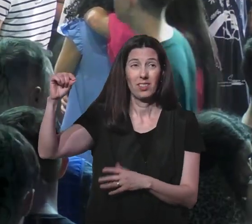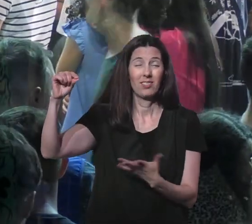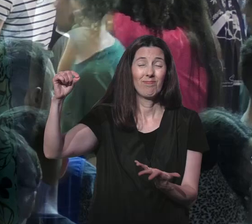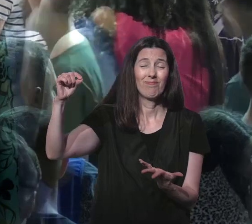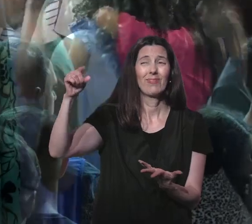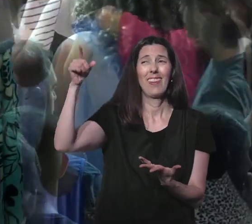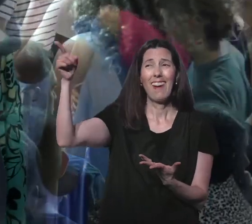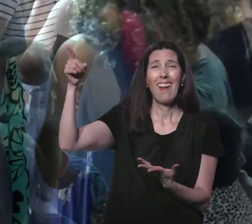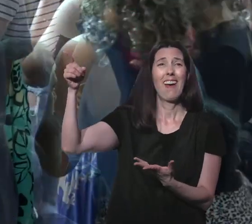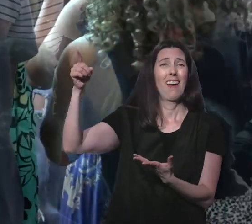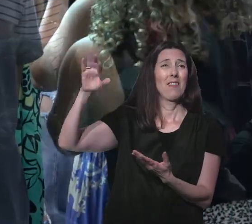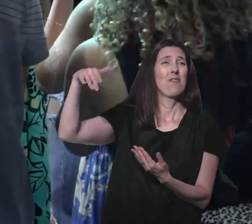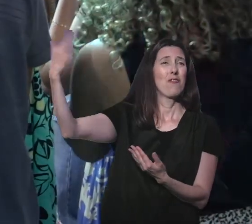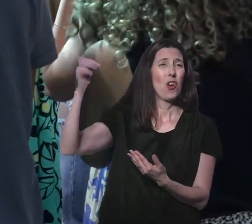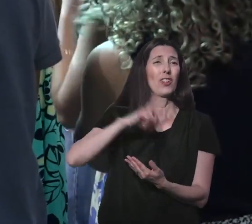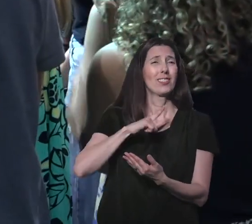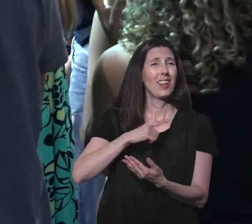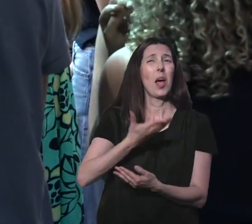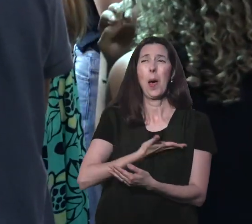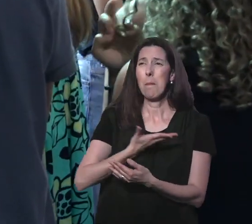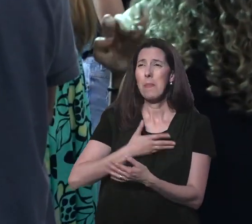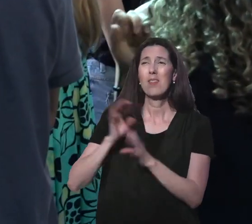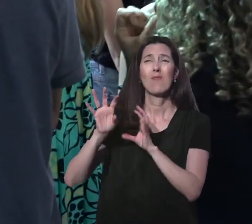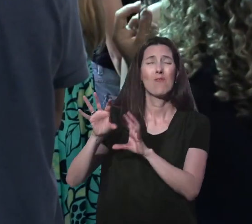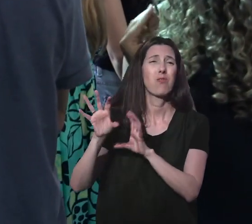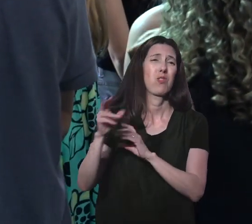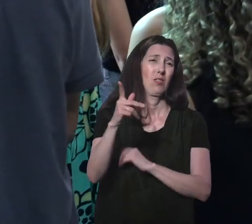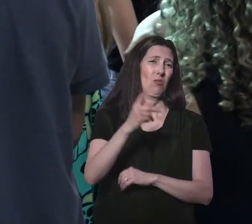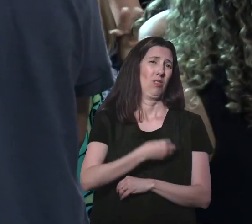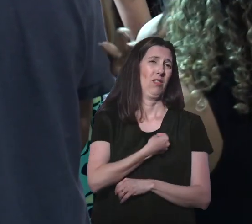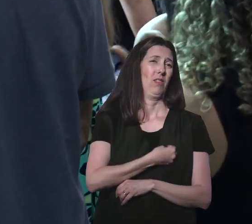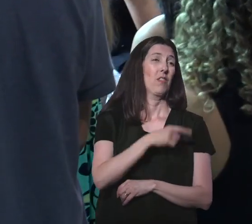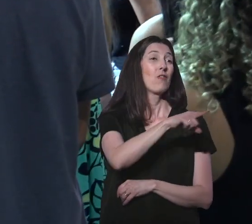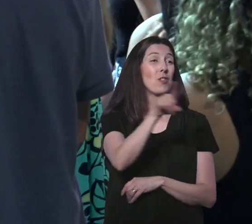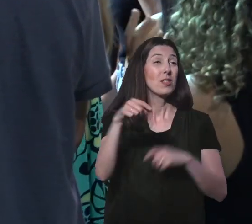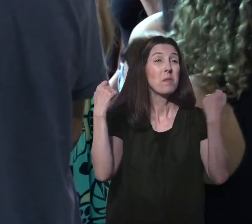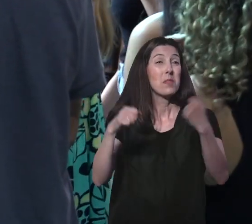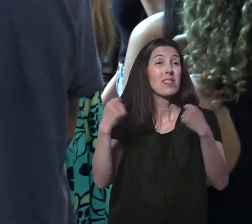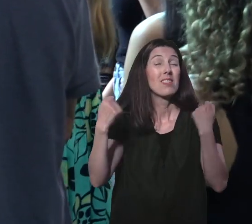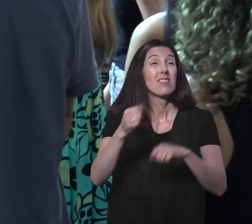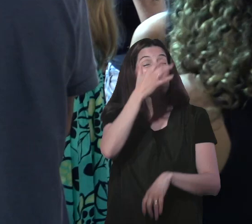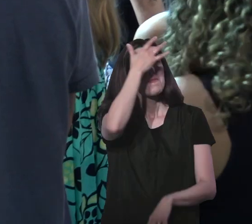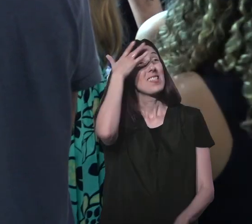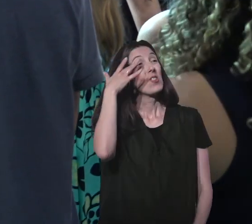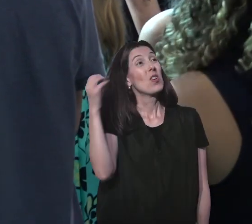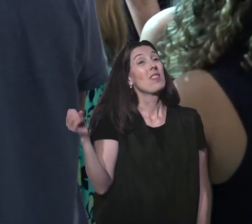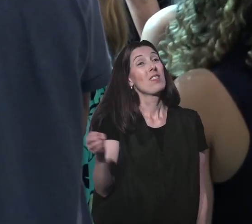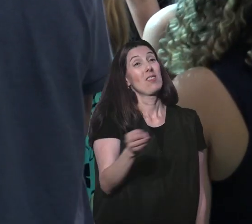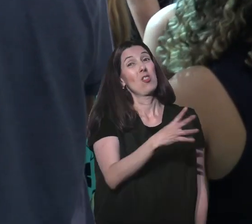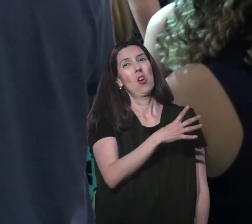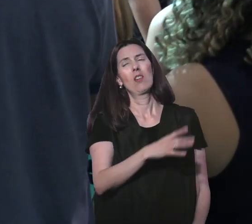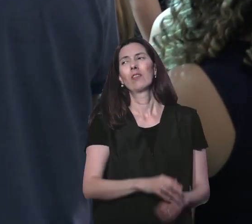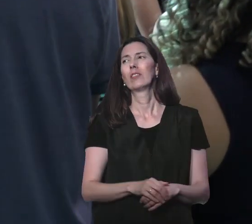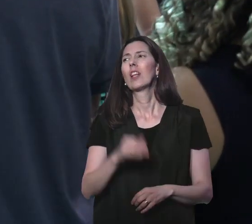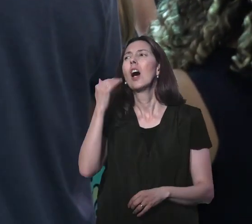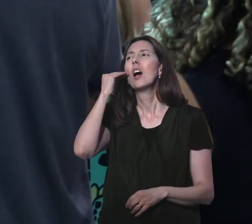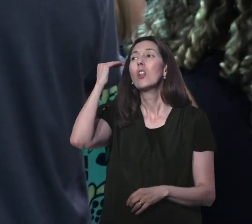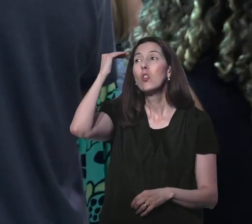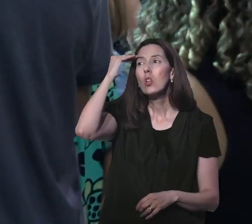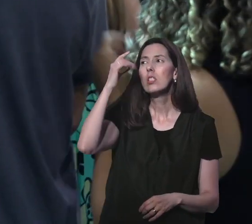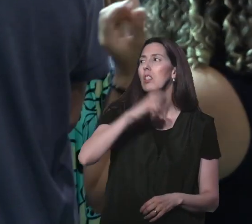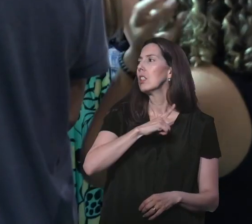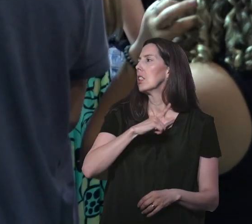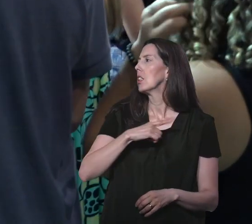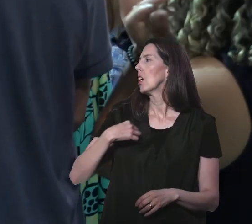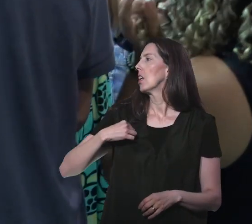suas influências continuam as mesmas. Você precisa conhecer gente nova. Para os adolescentes tem esse pessoal